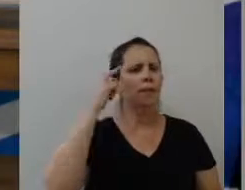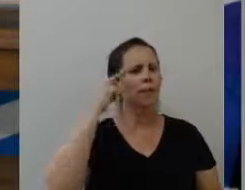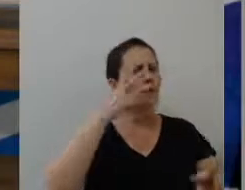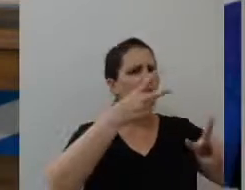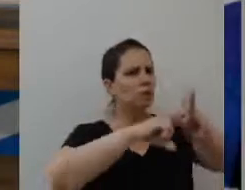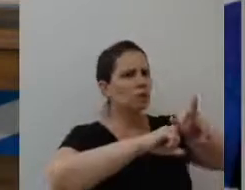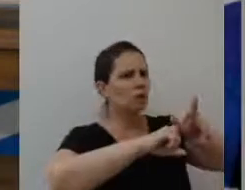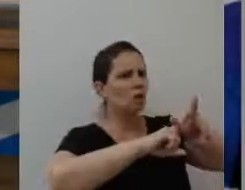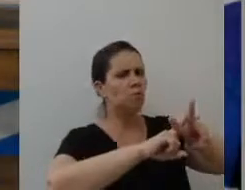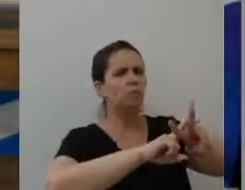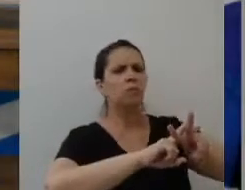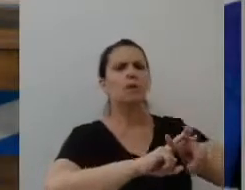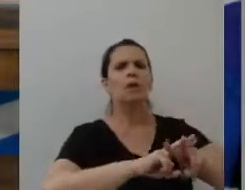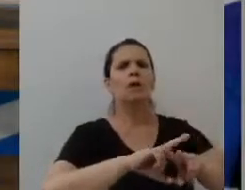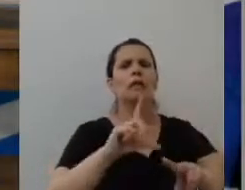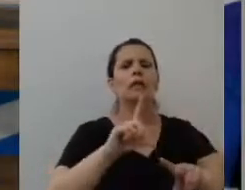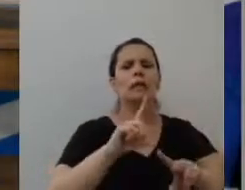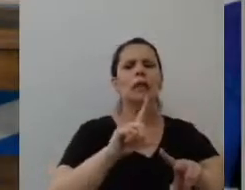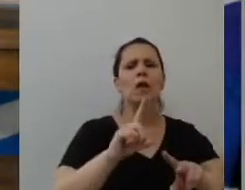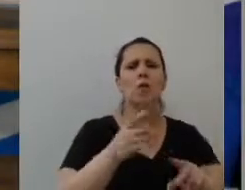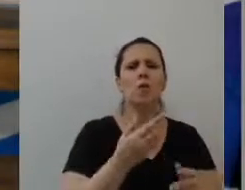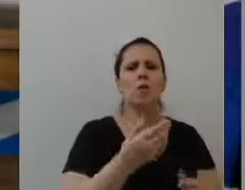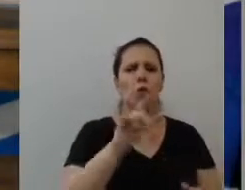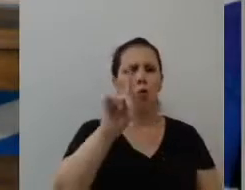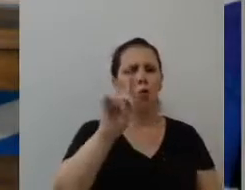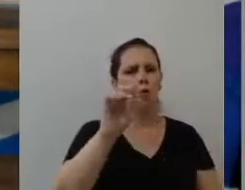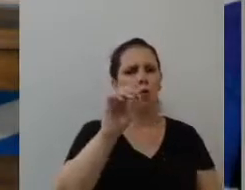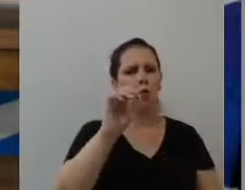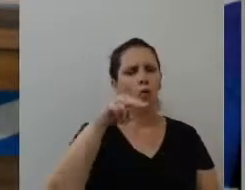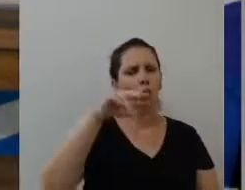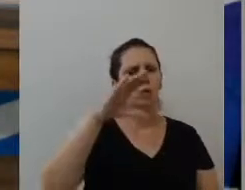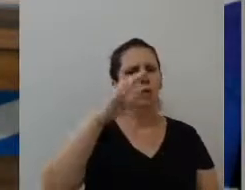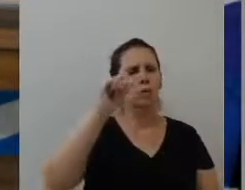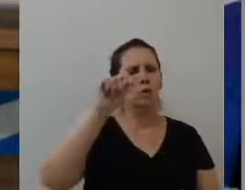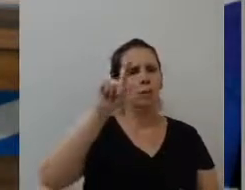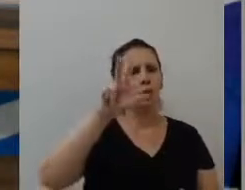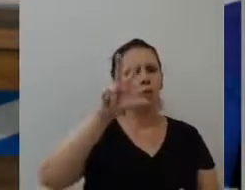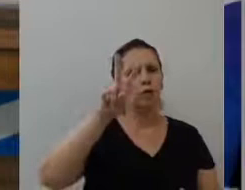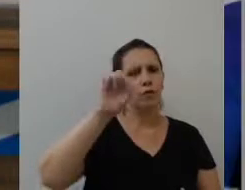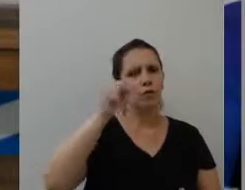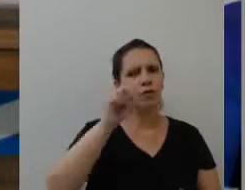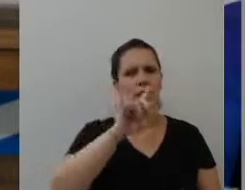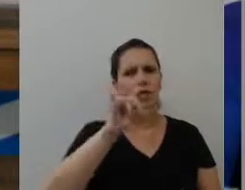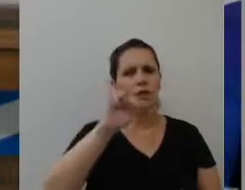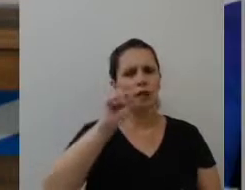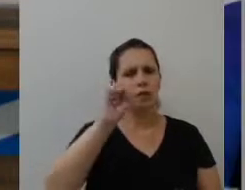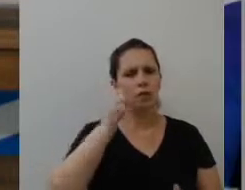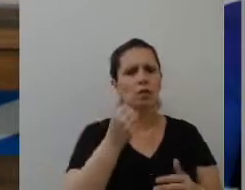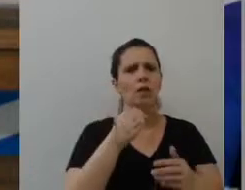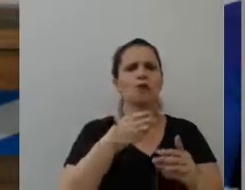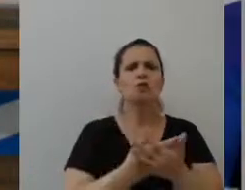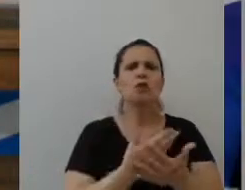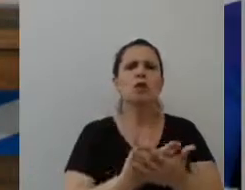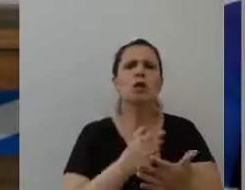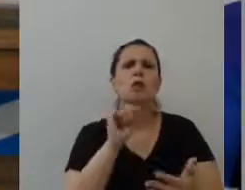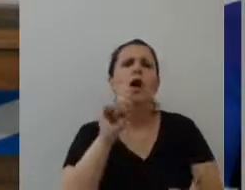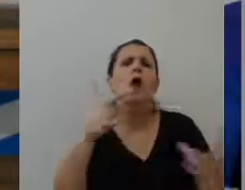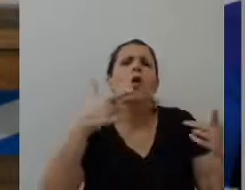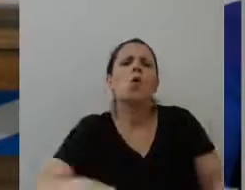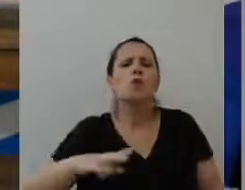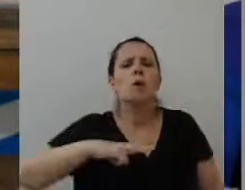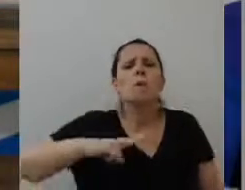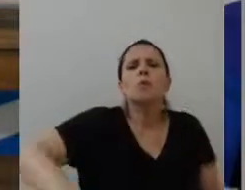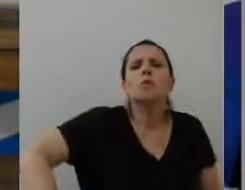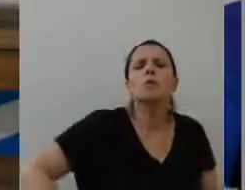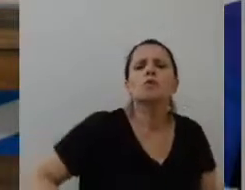o Gonçalves Dias estava estudando em Portugal, estava estudando em Coimbra, quando ele fez esse texto. E ele estava lá porque ele queria. Ah, Luiz, então por que ele coloca exílio?